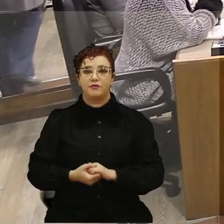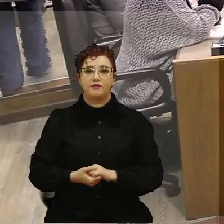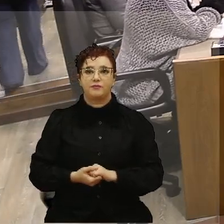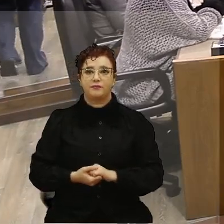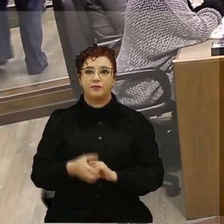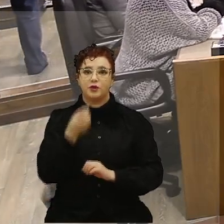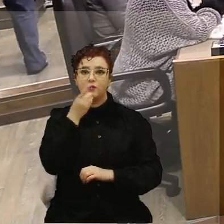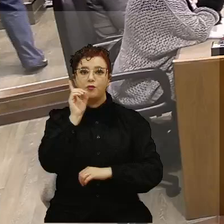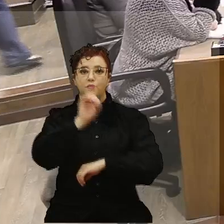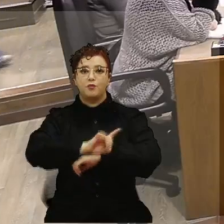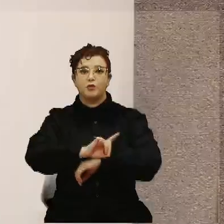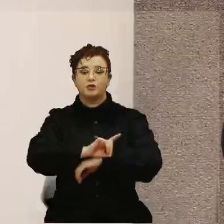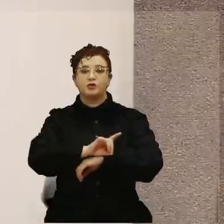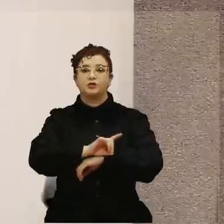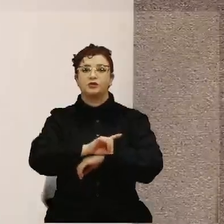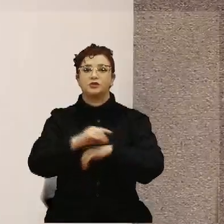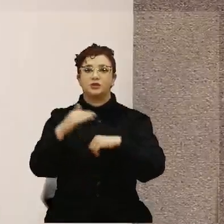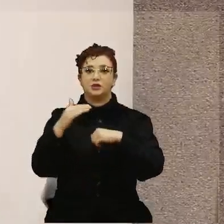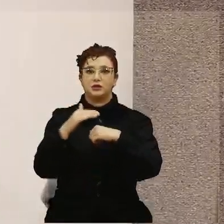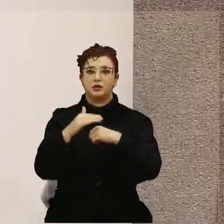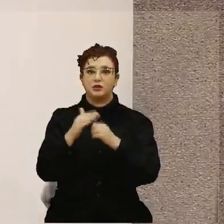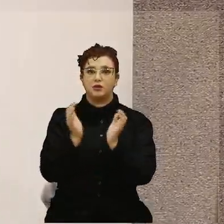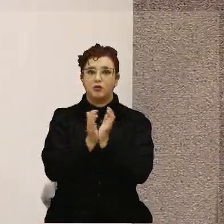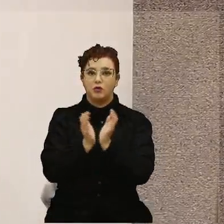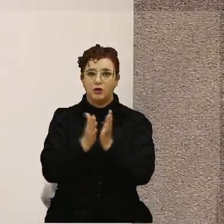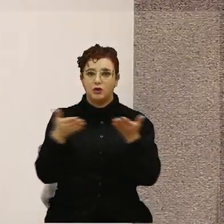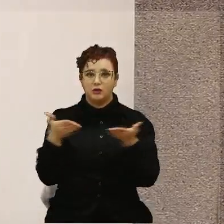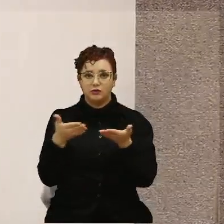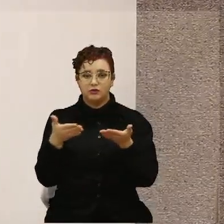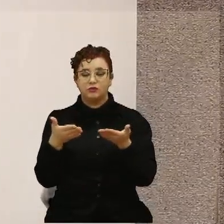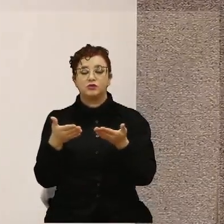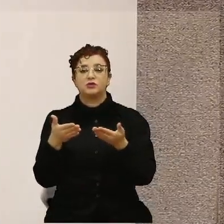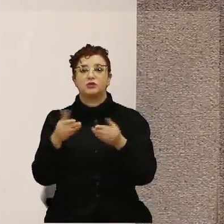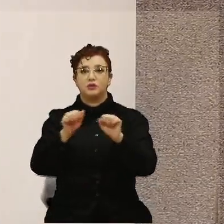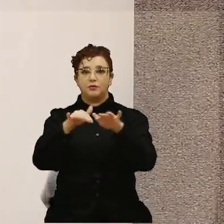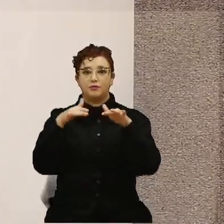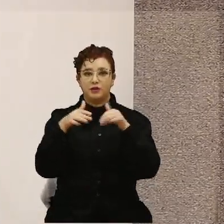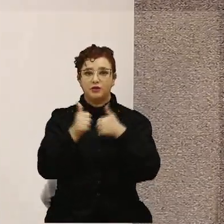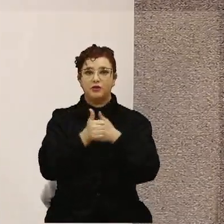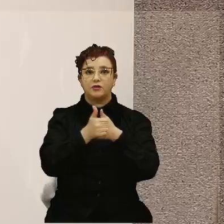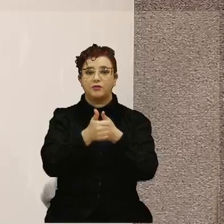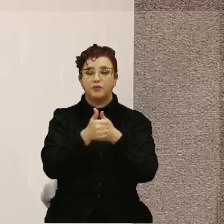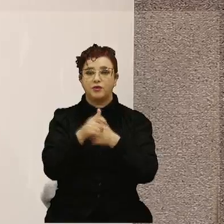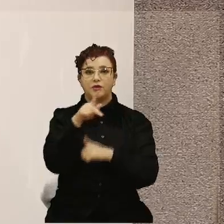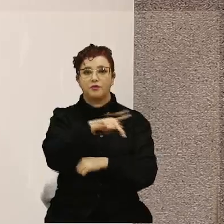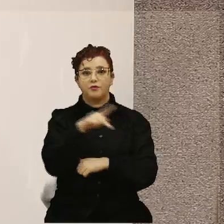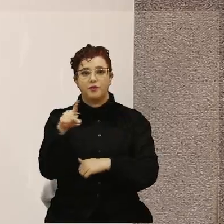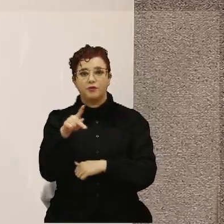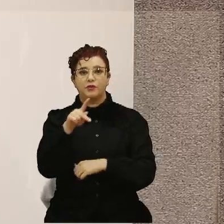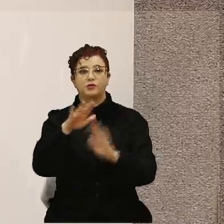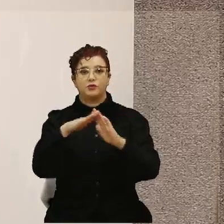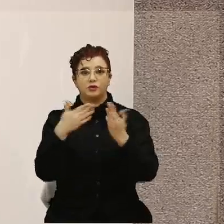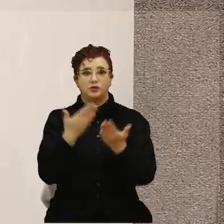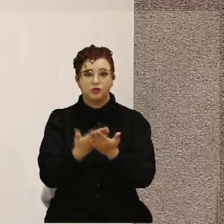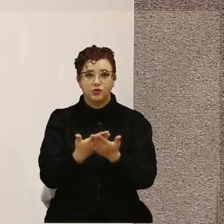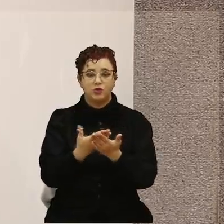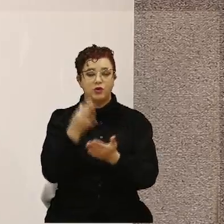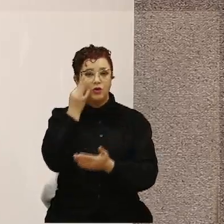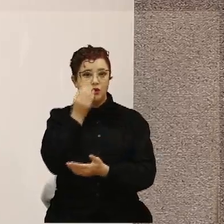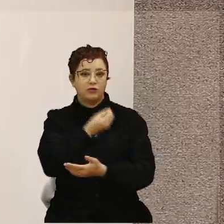Bom dia, presidente, nobres colegas que estão aqui conosco, também a plateia que nos acompanha aqui, aos professores, às escolas que estão